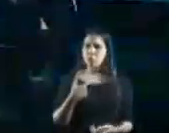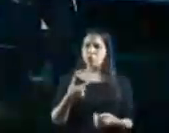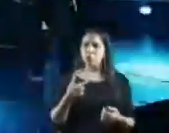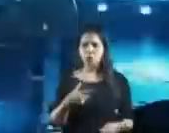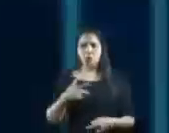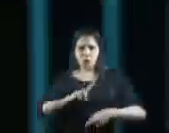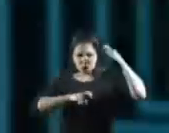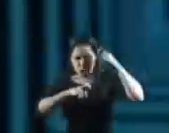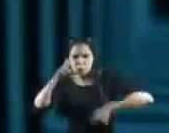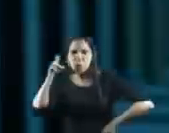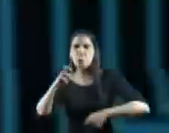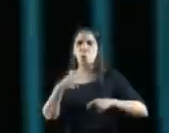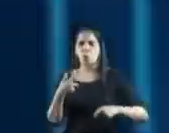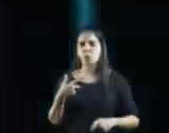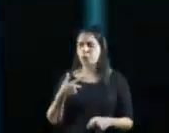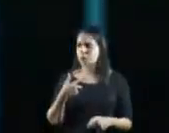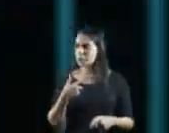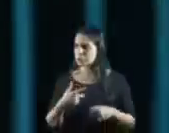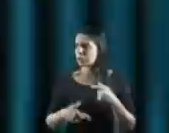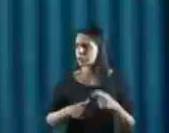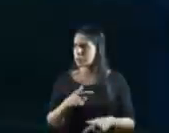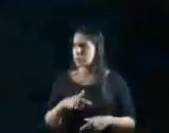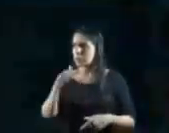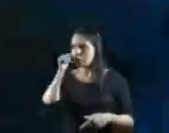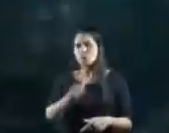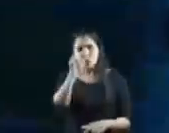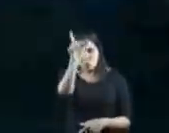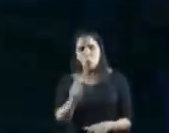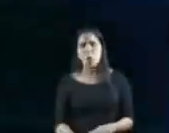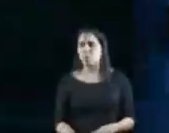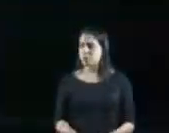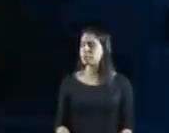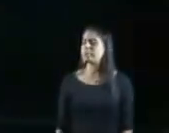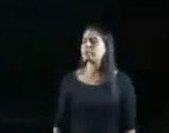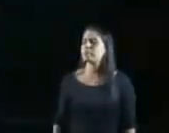Estupro de uma mina pra baixo.